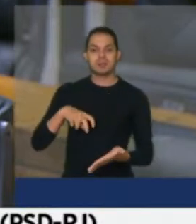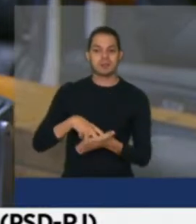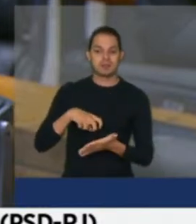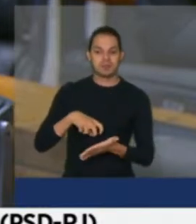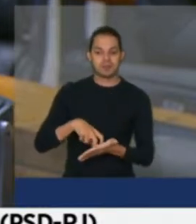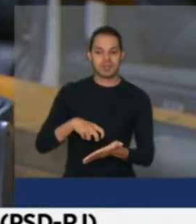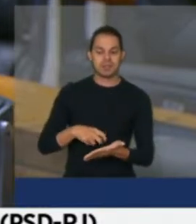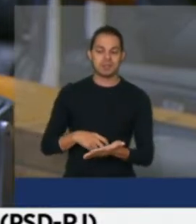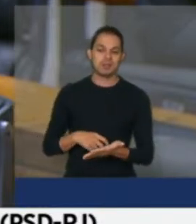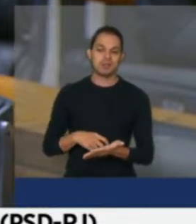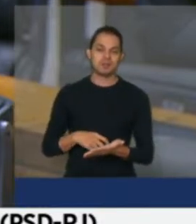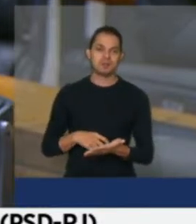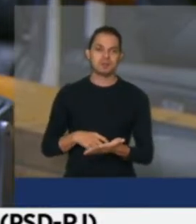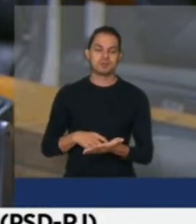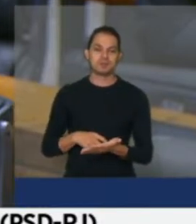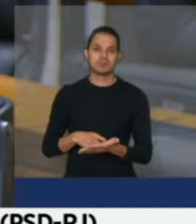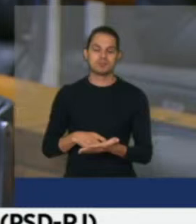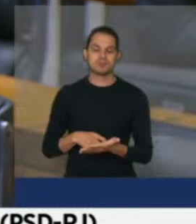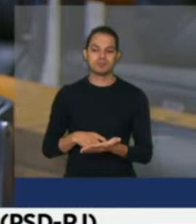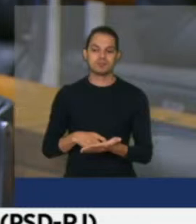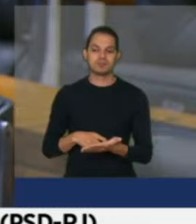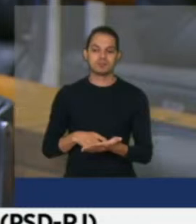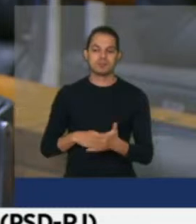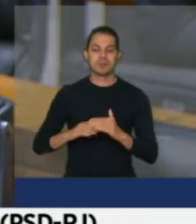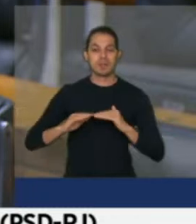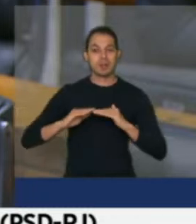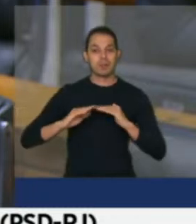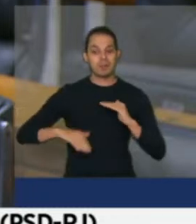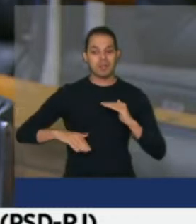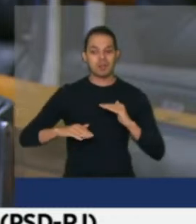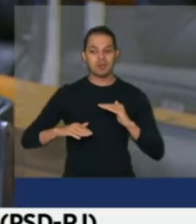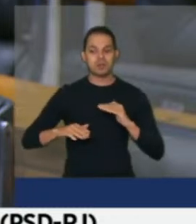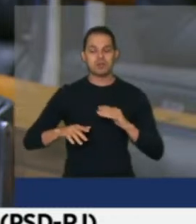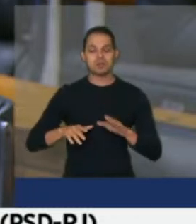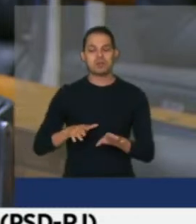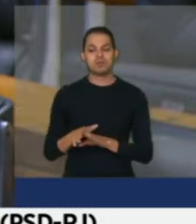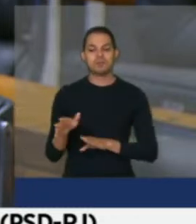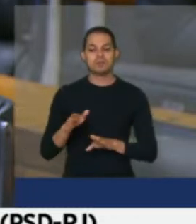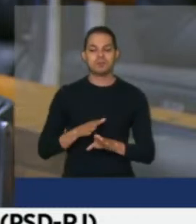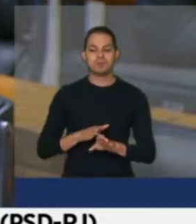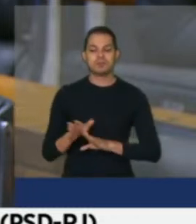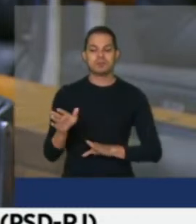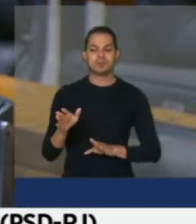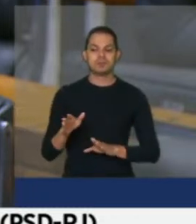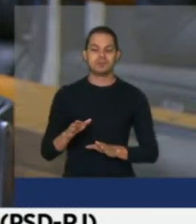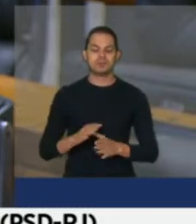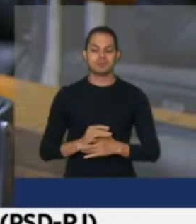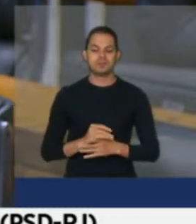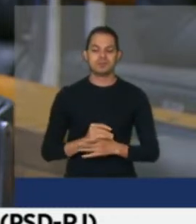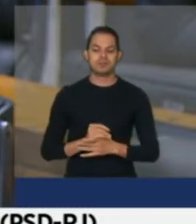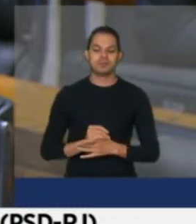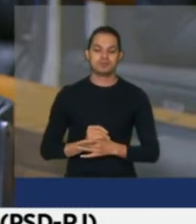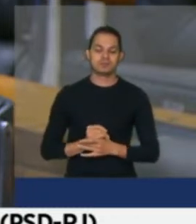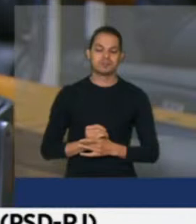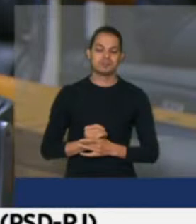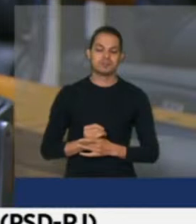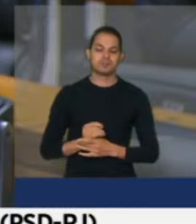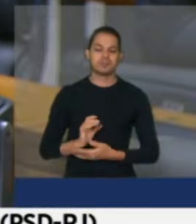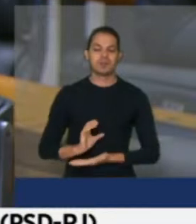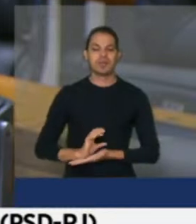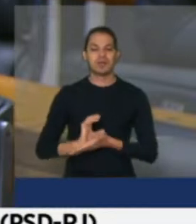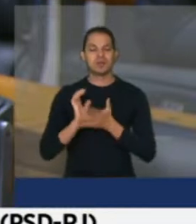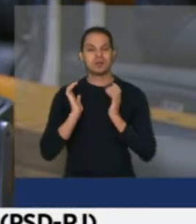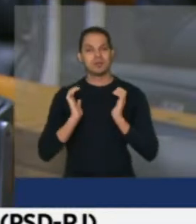contudo, apenas para menos do que foi recomendado, do que vier recomendado do Conselho de